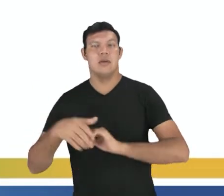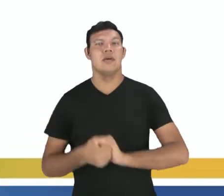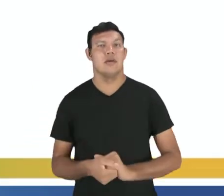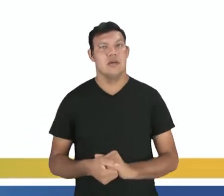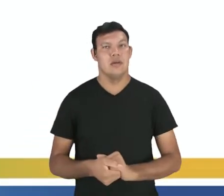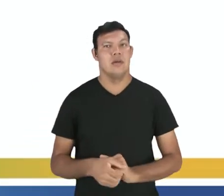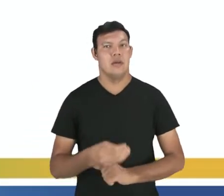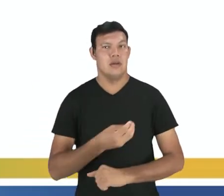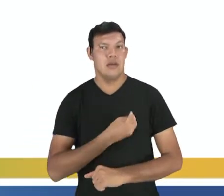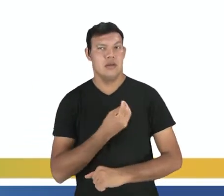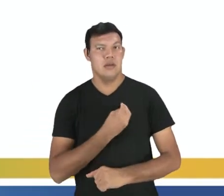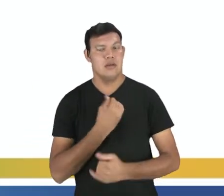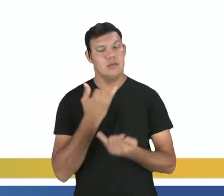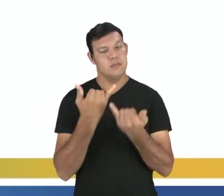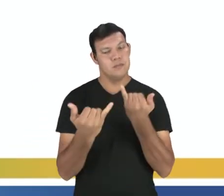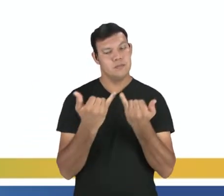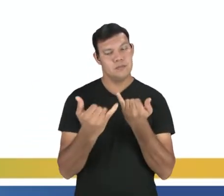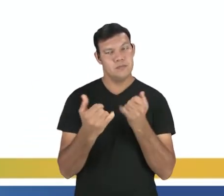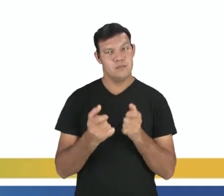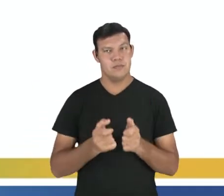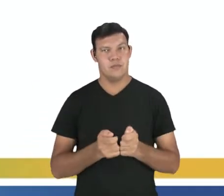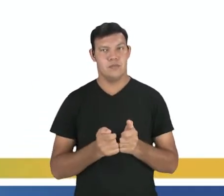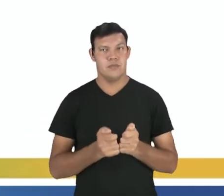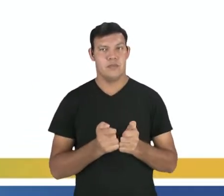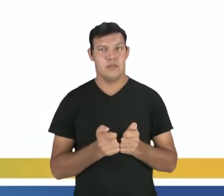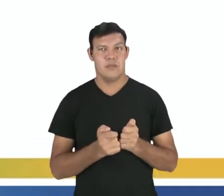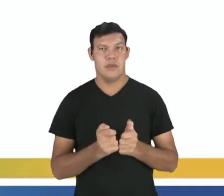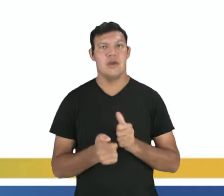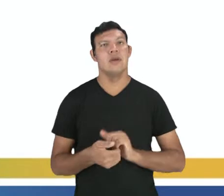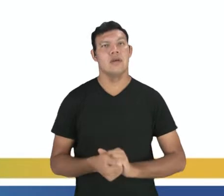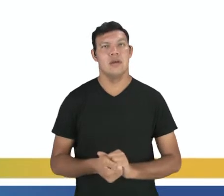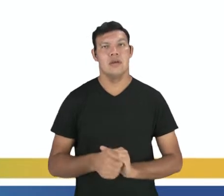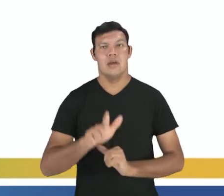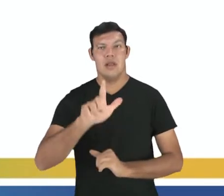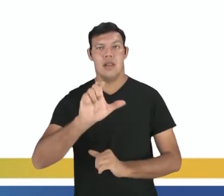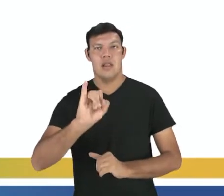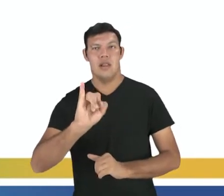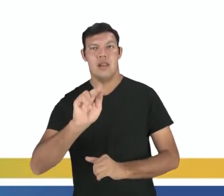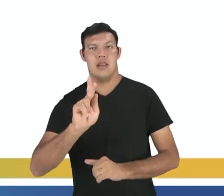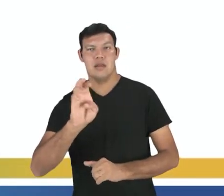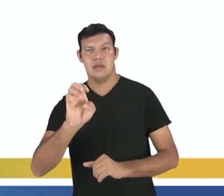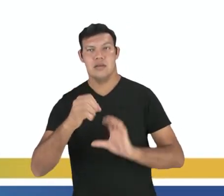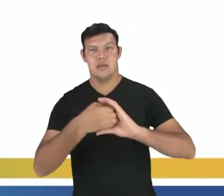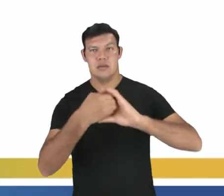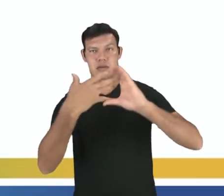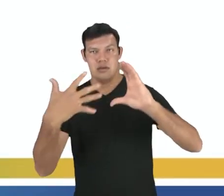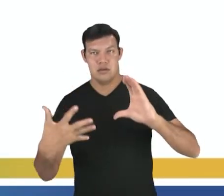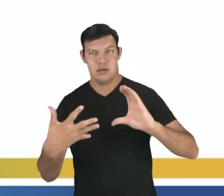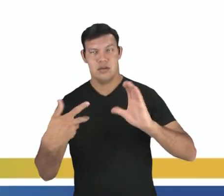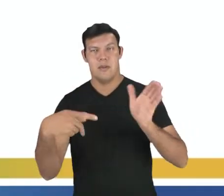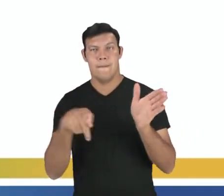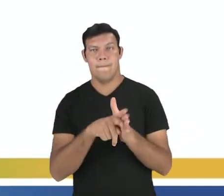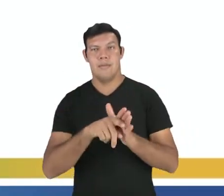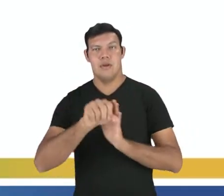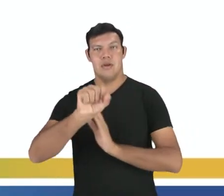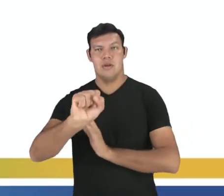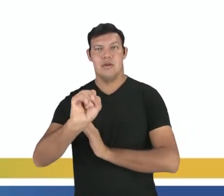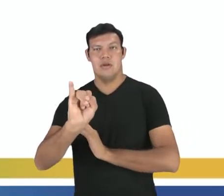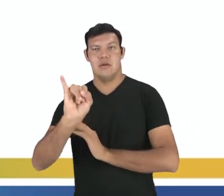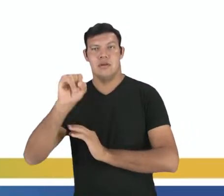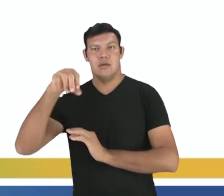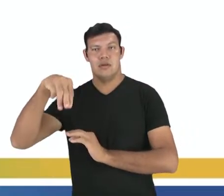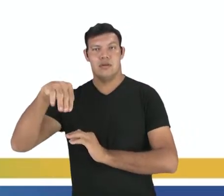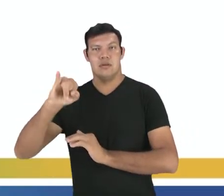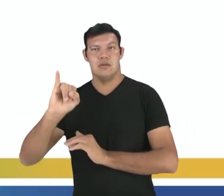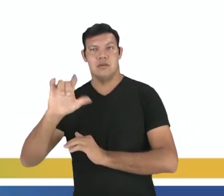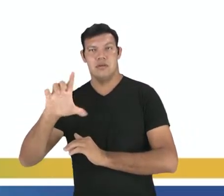A vida é como um jogo. Então, esse like caracteriza a simile. Enquanto que na segunda, temos uma